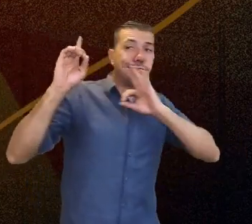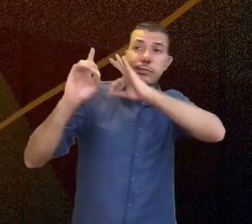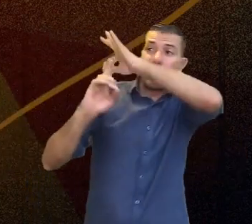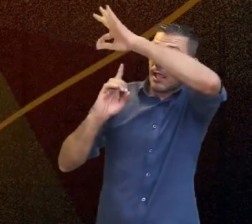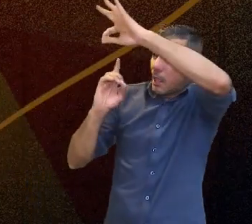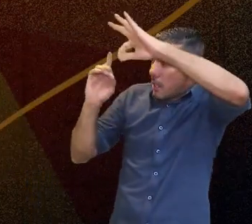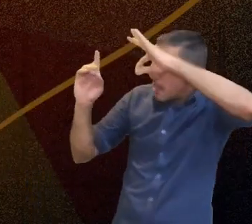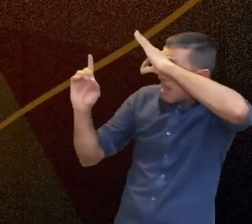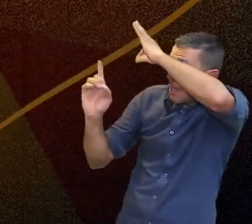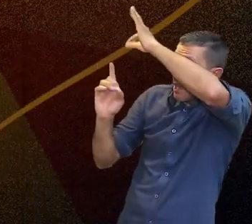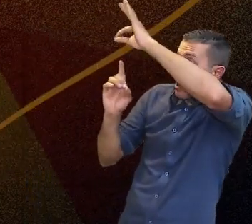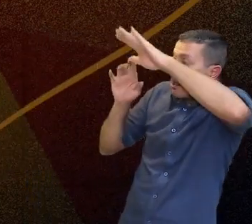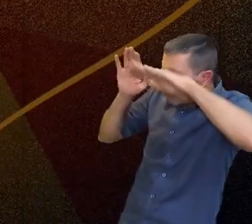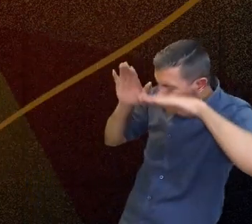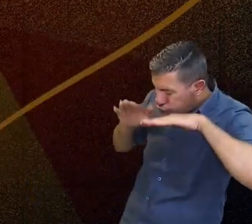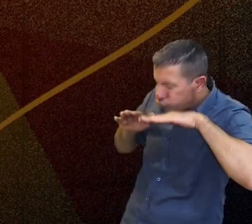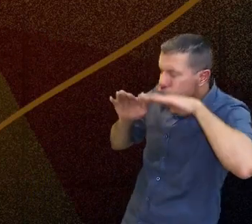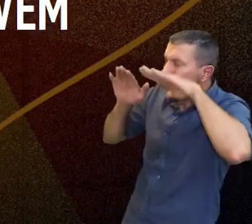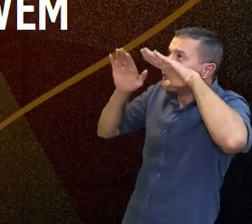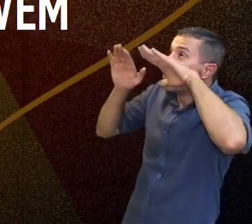clamando santo.